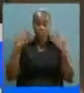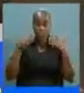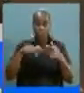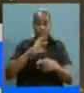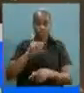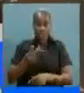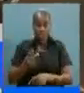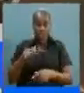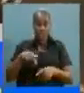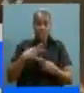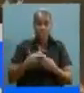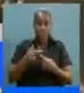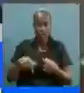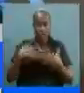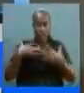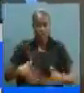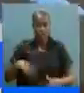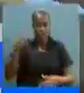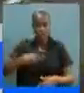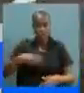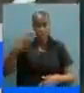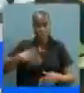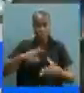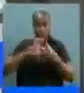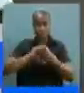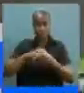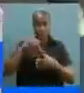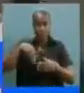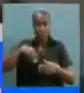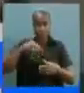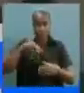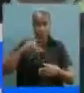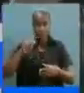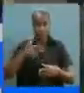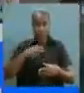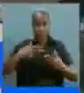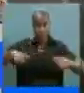algumas fantasias próprias e com direito a casal de mestre-sala e porta-bandeira.